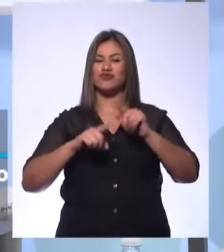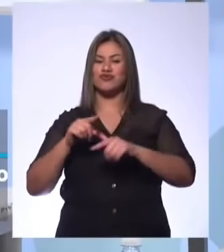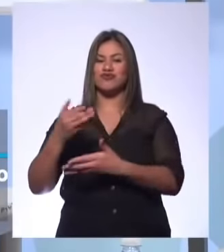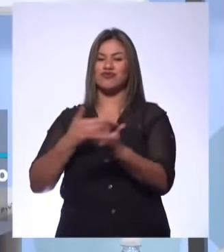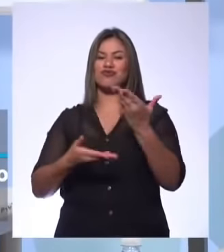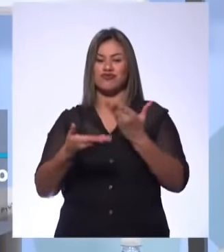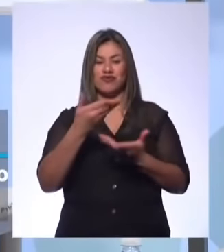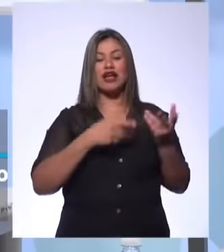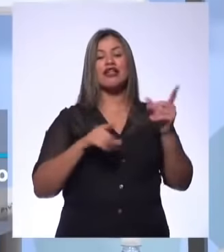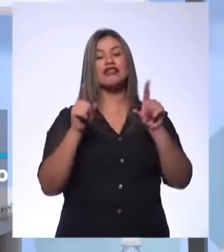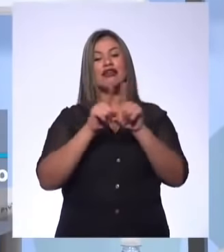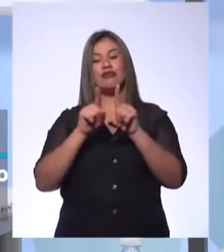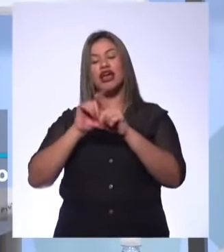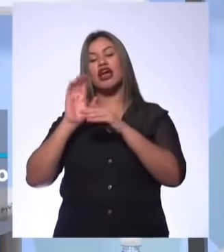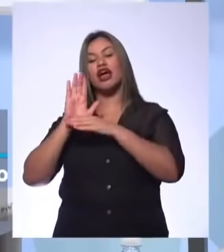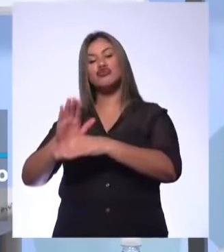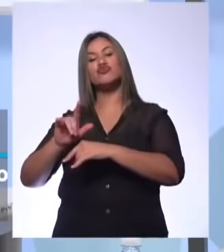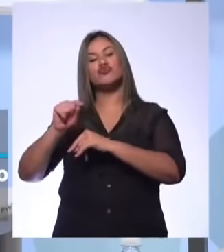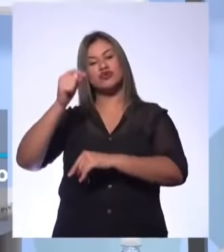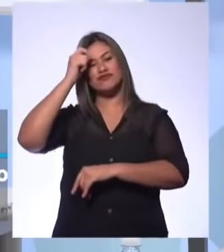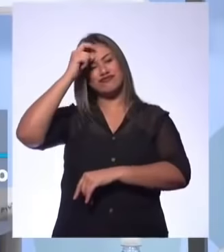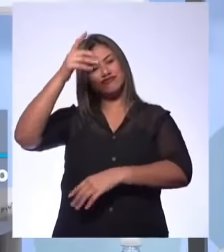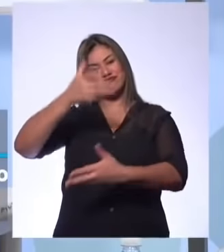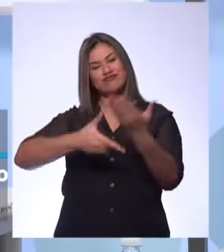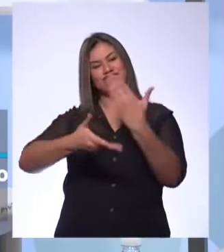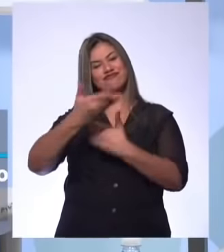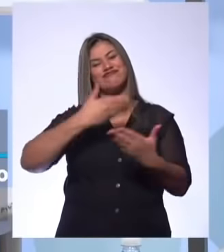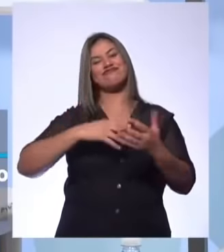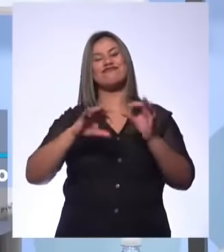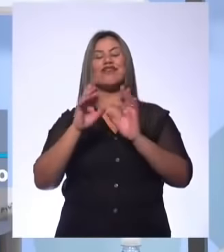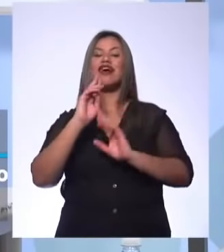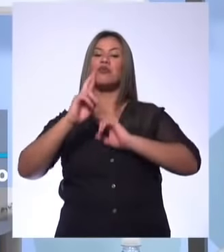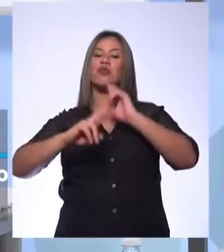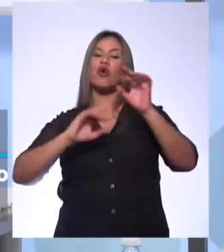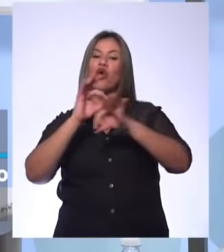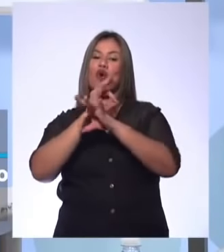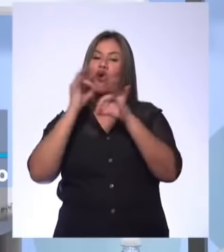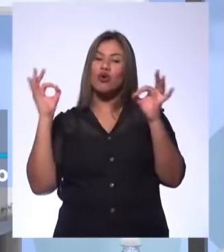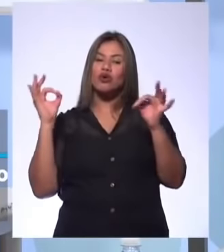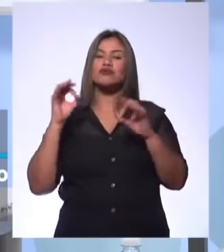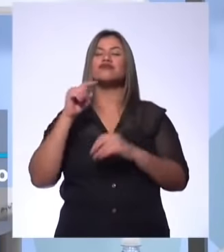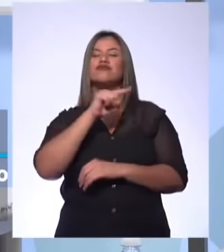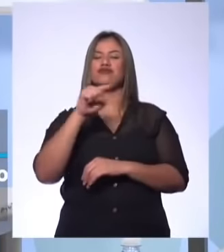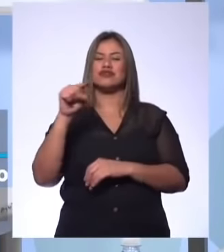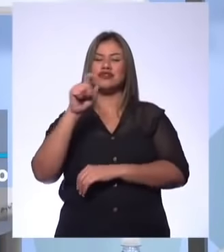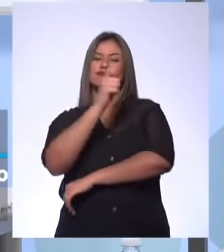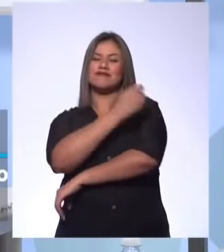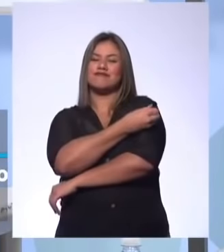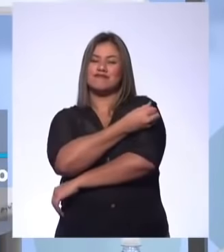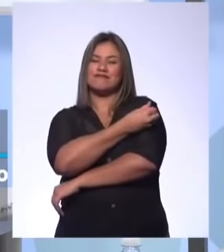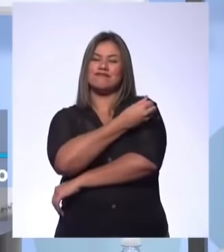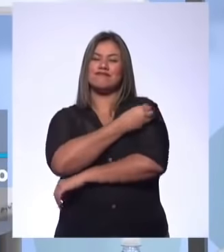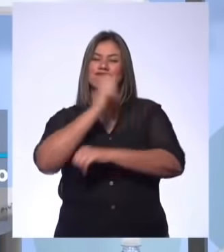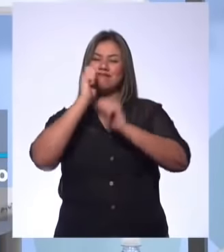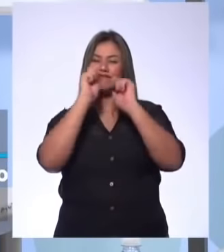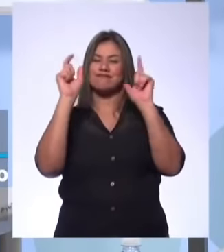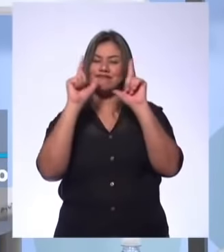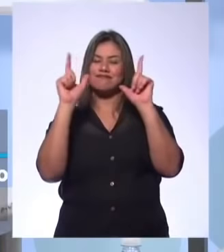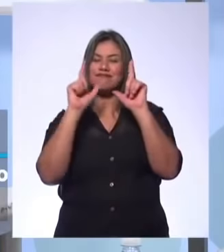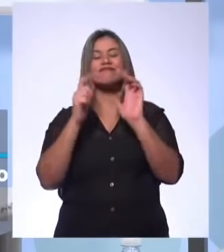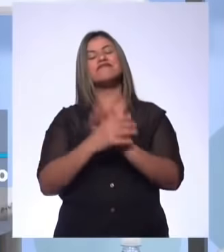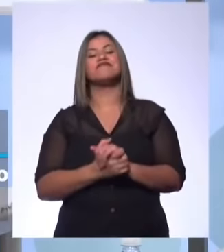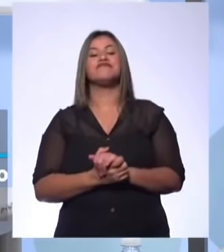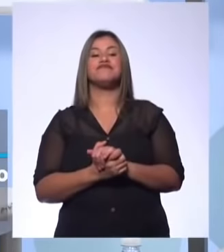também facilitou a troca cultural. Ótimas respostas, é isso aí. Tô vendo que o sexto ano está comigo. Sexto ano, eu vou deixar